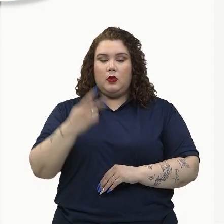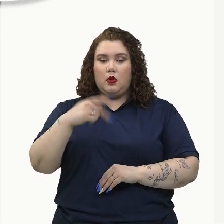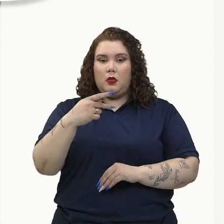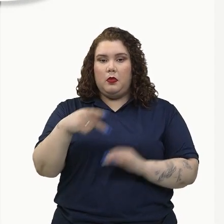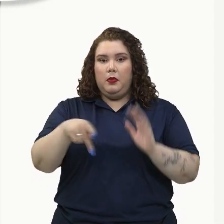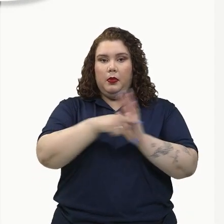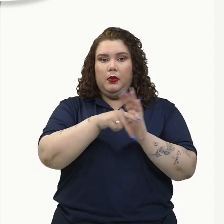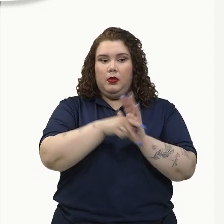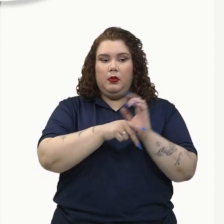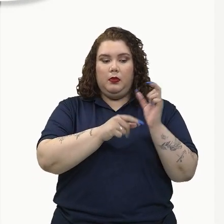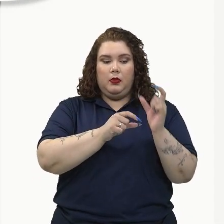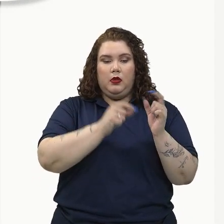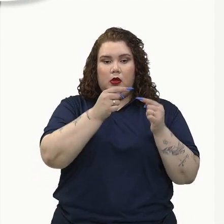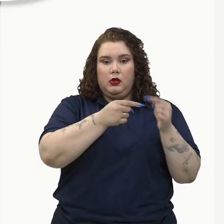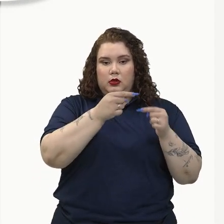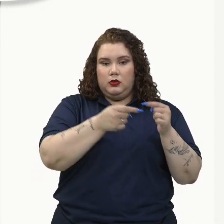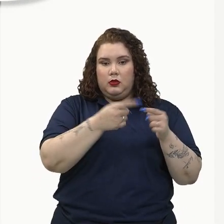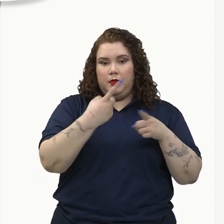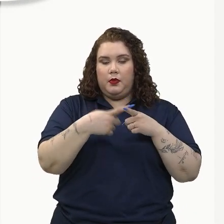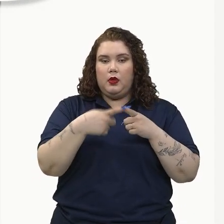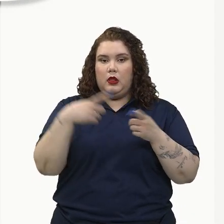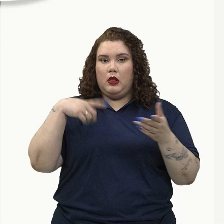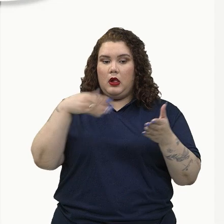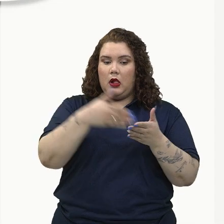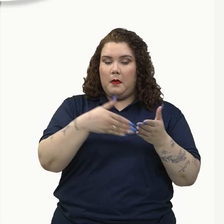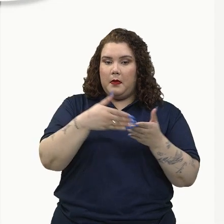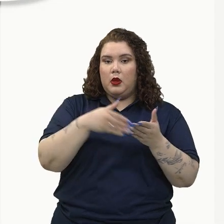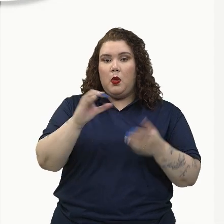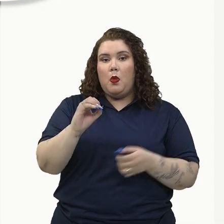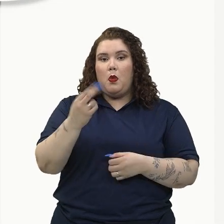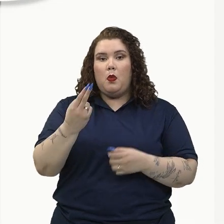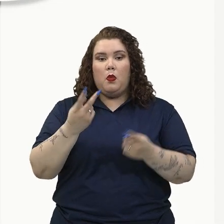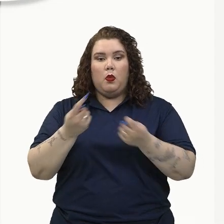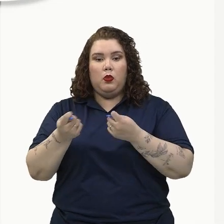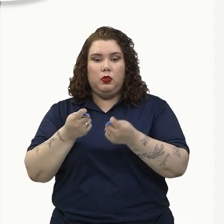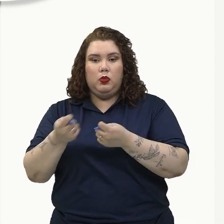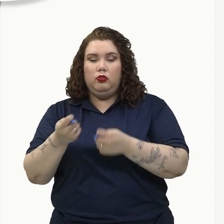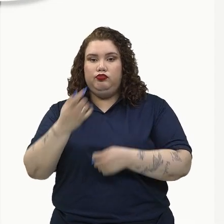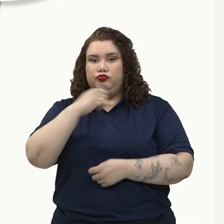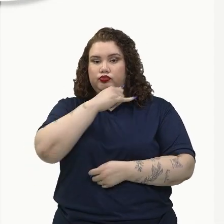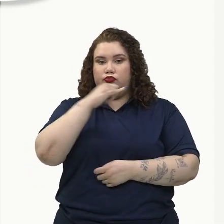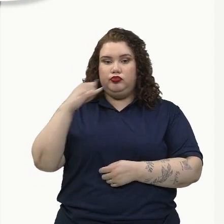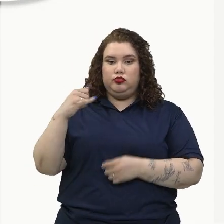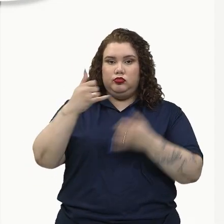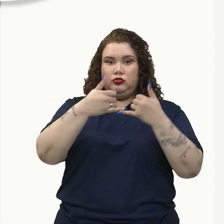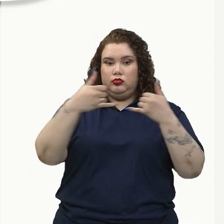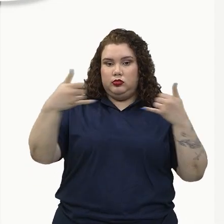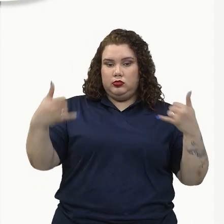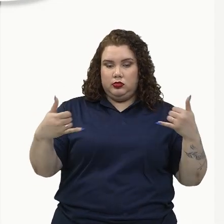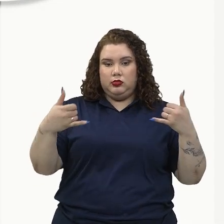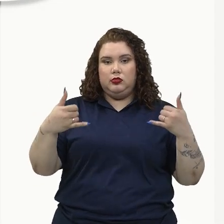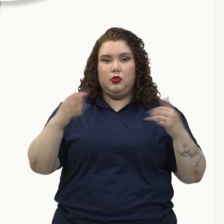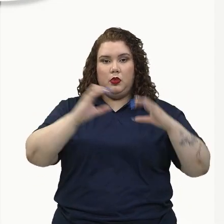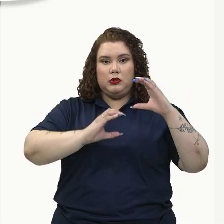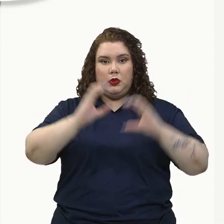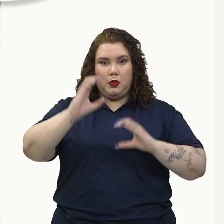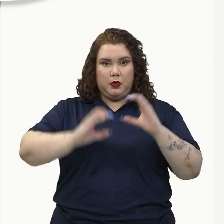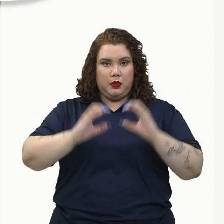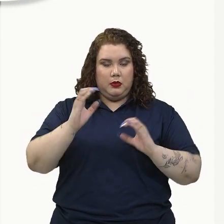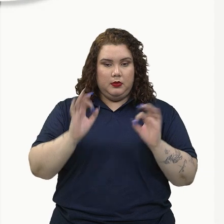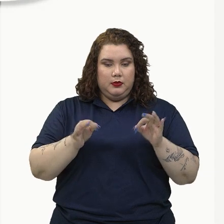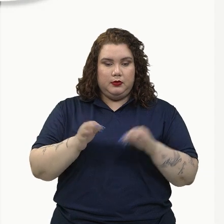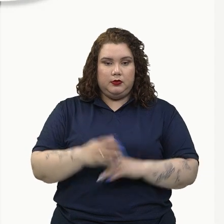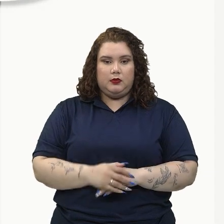resistor. Ele limita ou controla a corrente elétrica que passa lá no circuito. É uma das